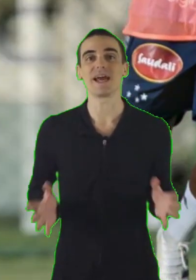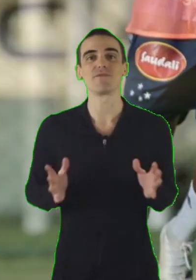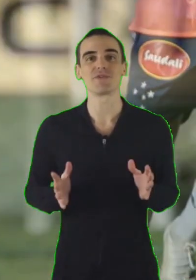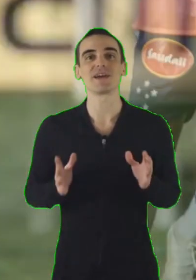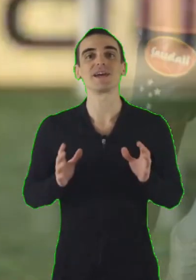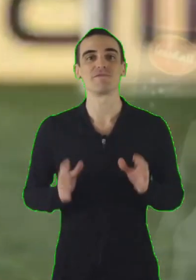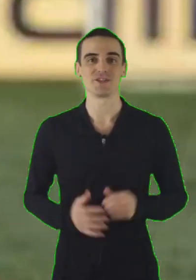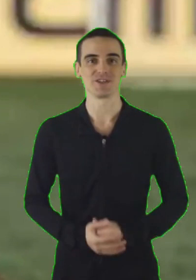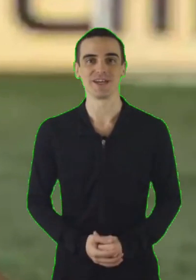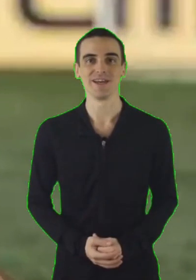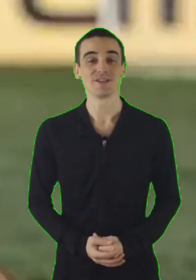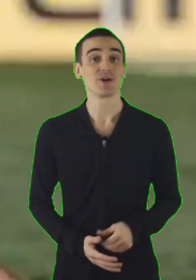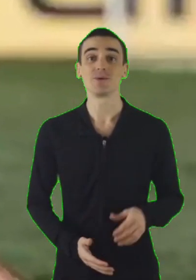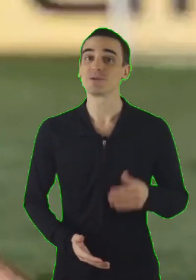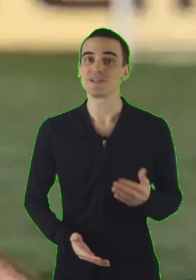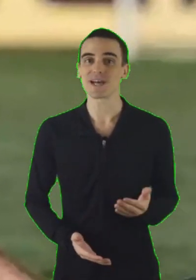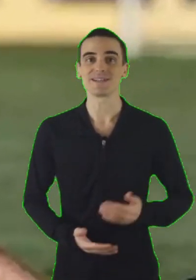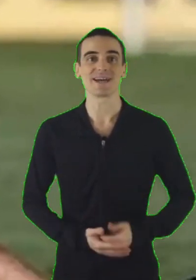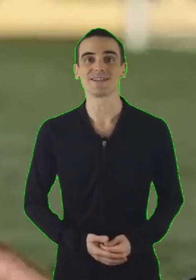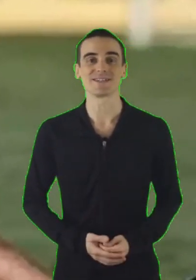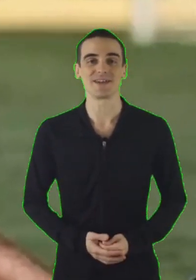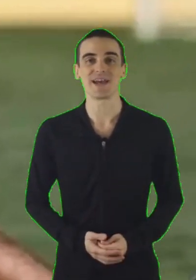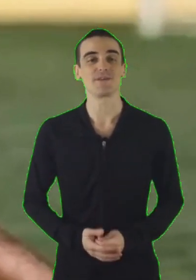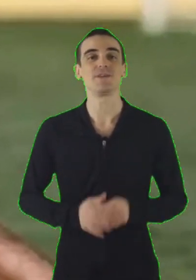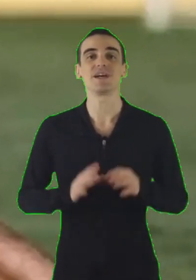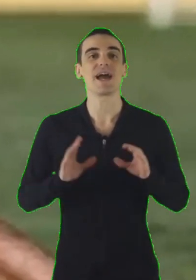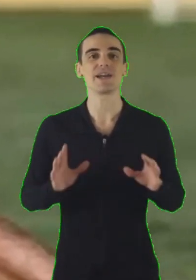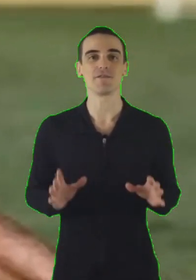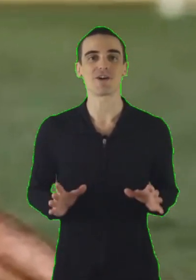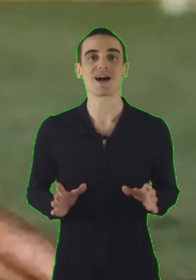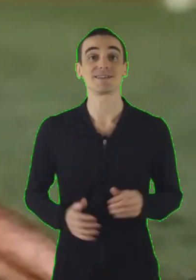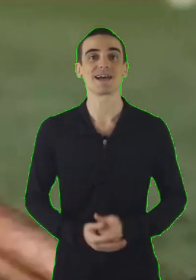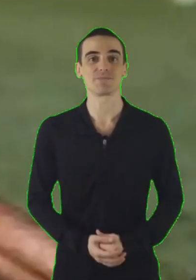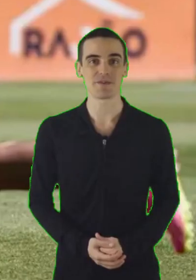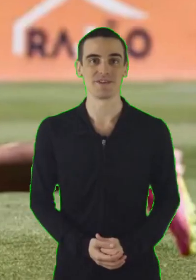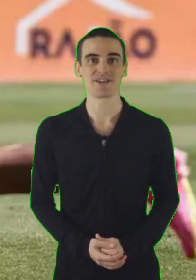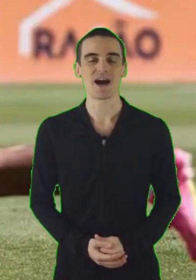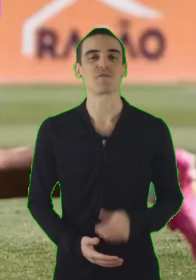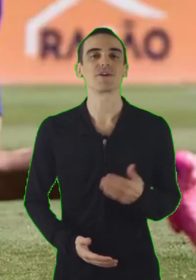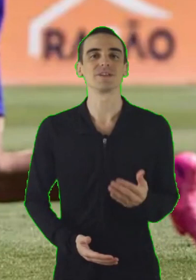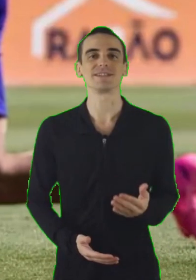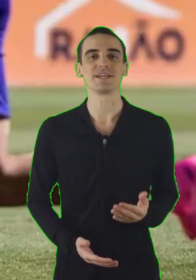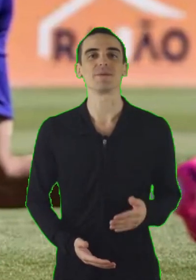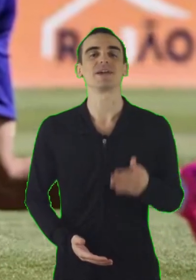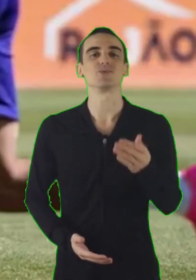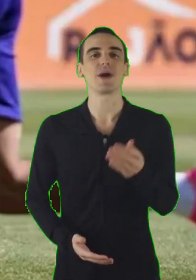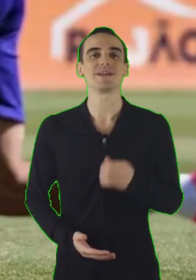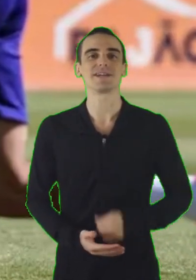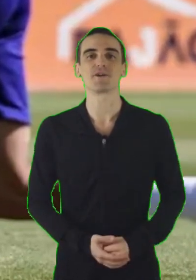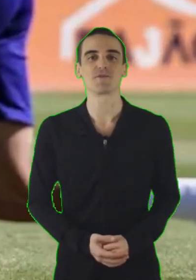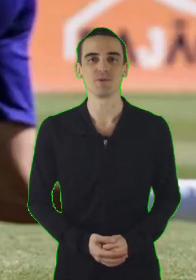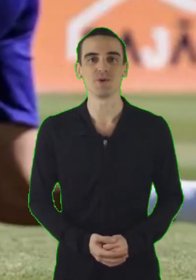G6 da competição. O auxiliar Samuel Correia comanda o time, no lugar do técnico Pepa, que foi expulso contra o Atlético